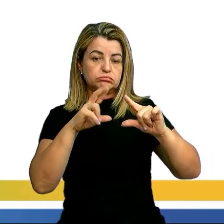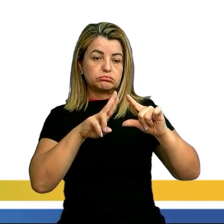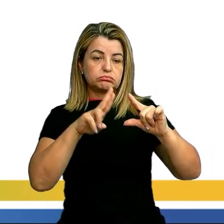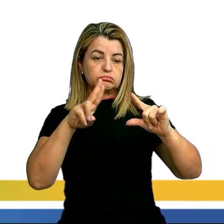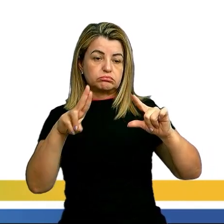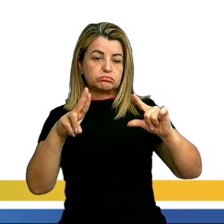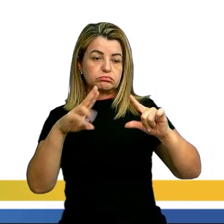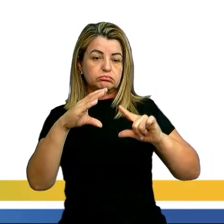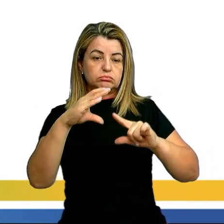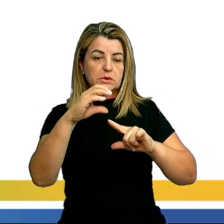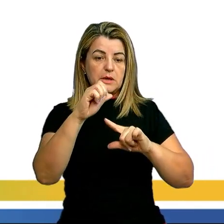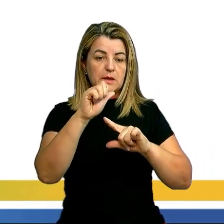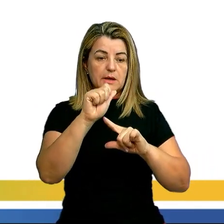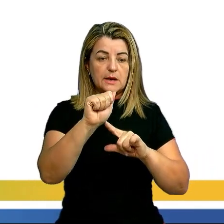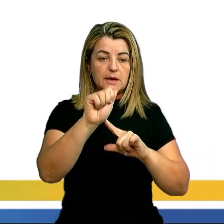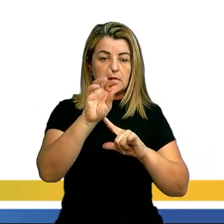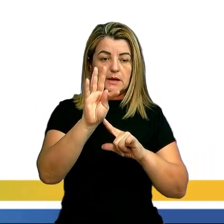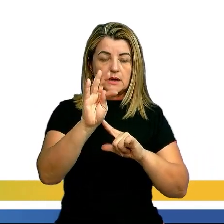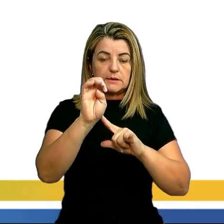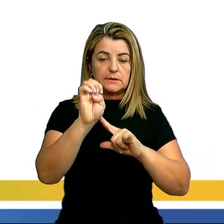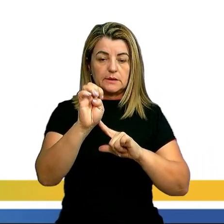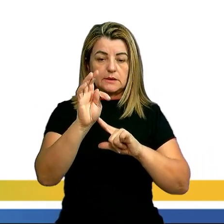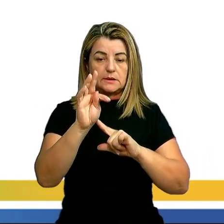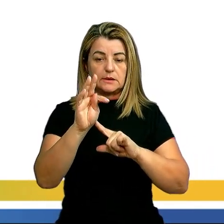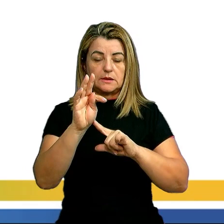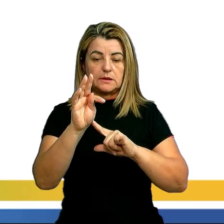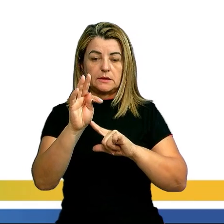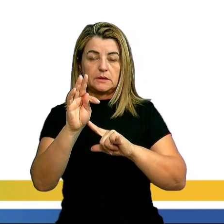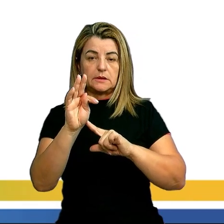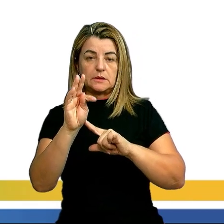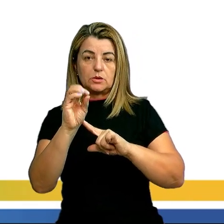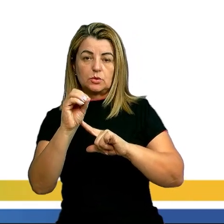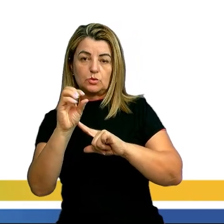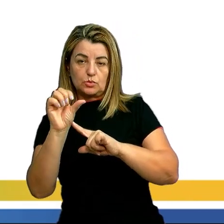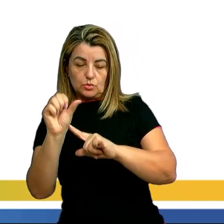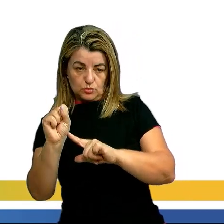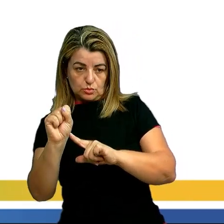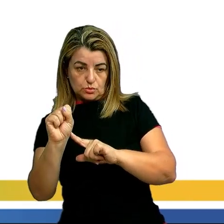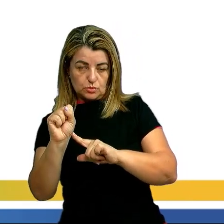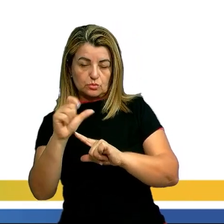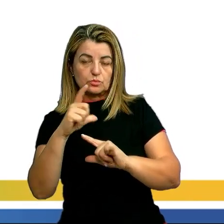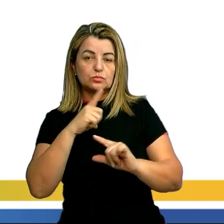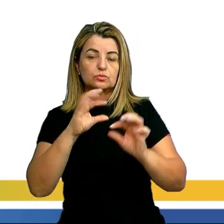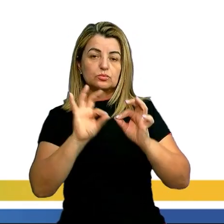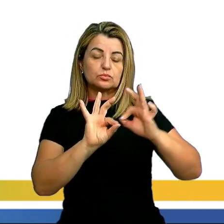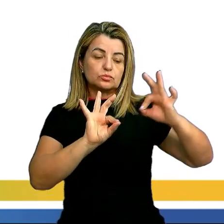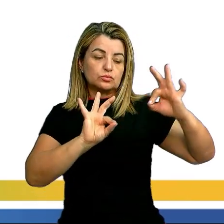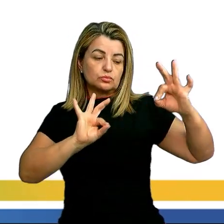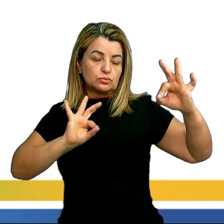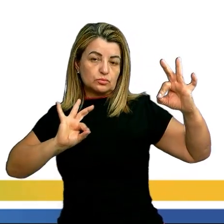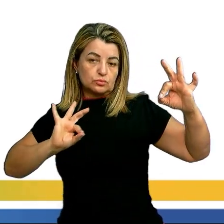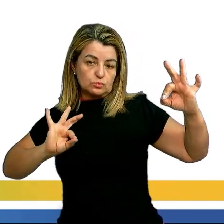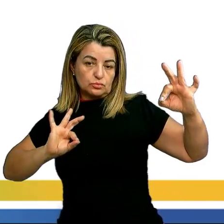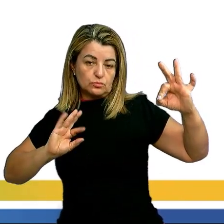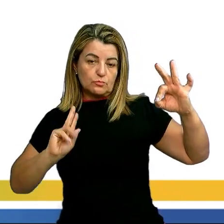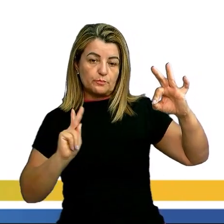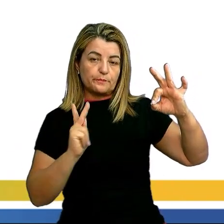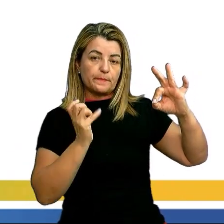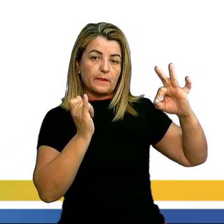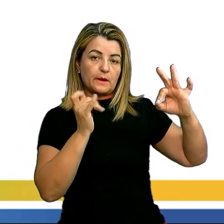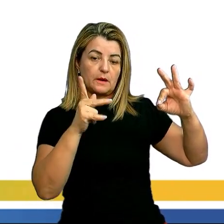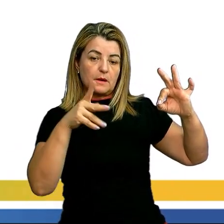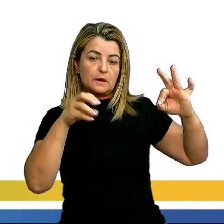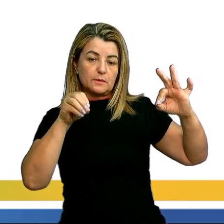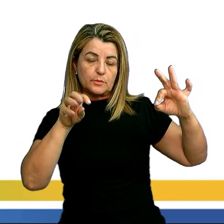a distância de AB vai ser a hipotenusa, que no caso vai ser nossa distância de A até B. A partir